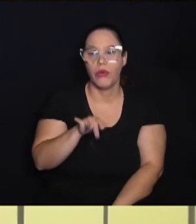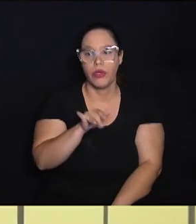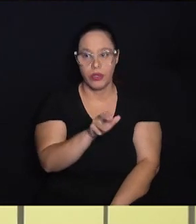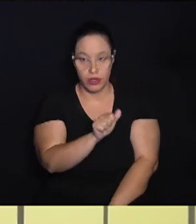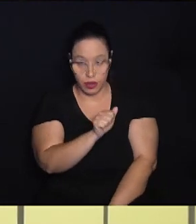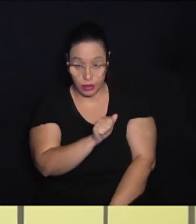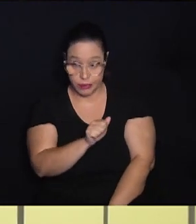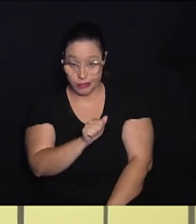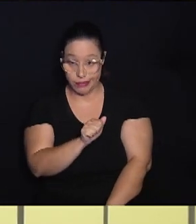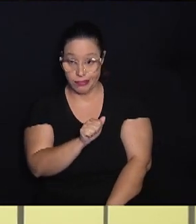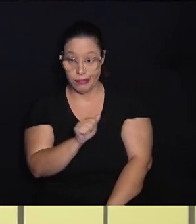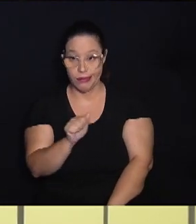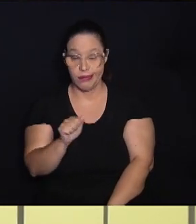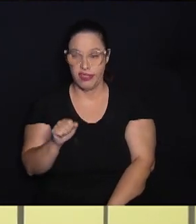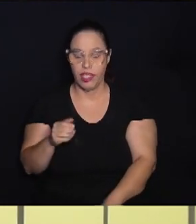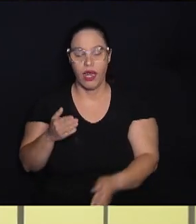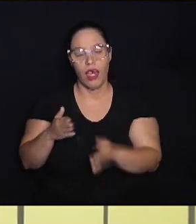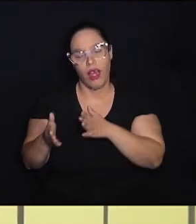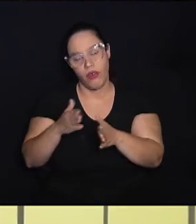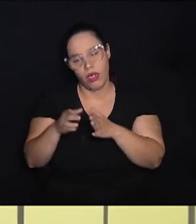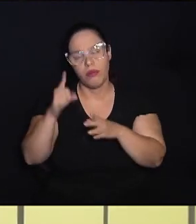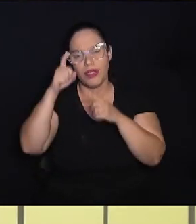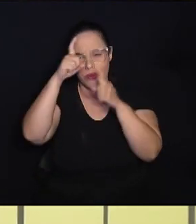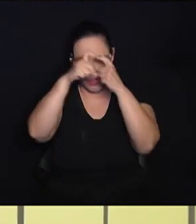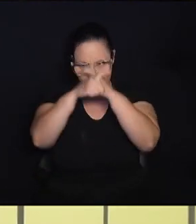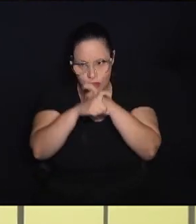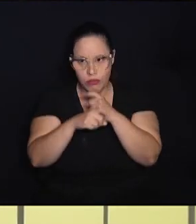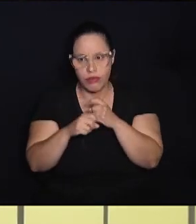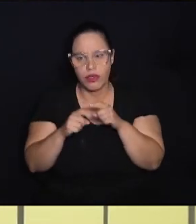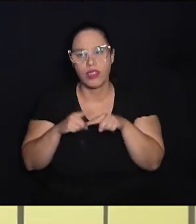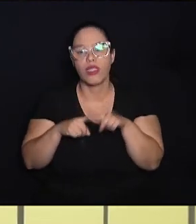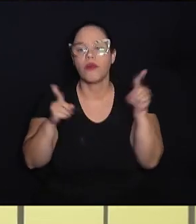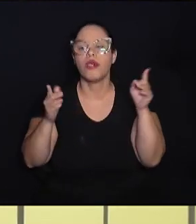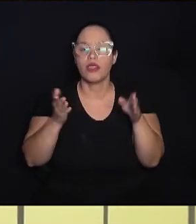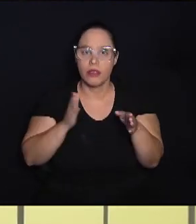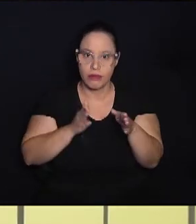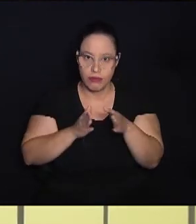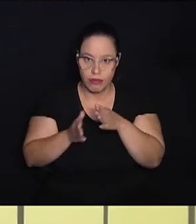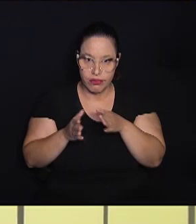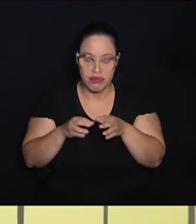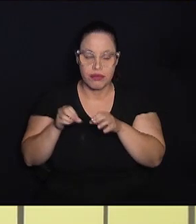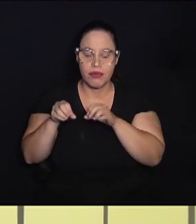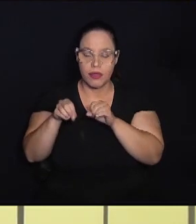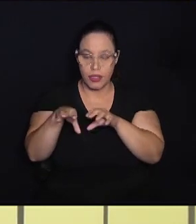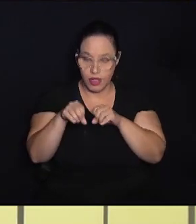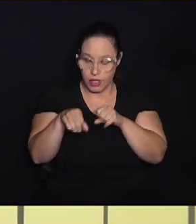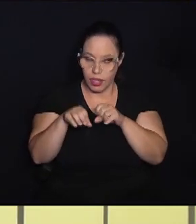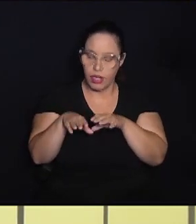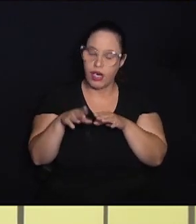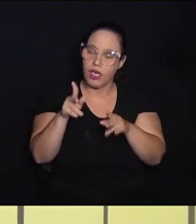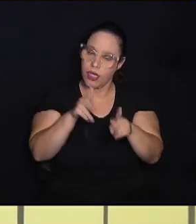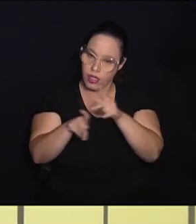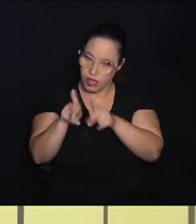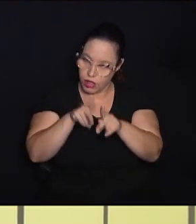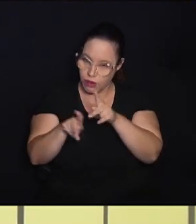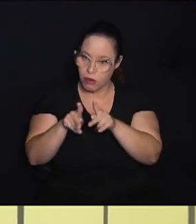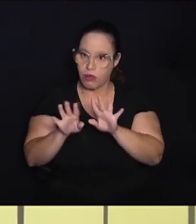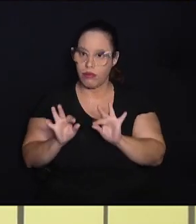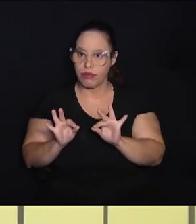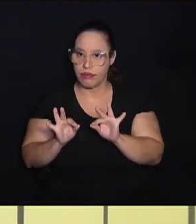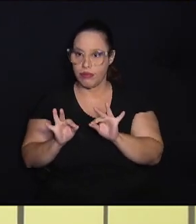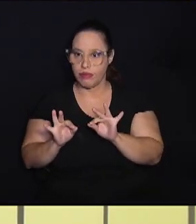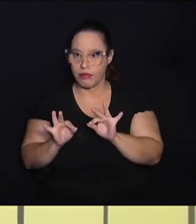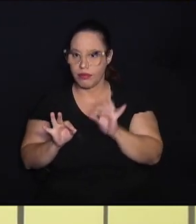eh mas a gente tem que eh educar o público também né agora até